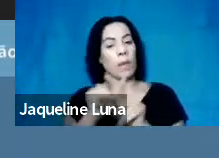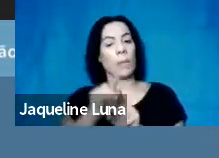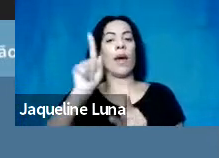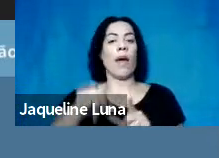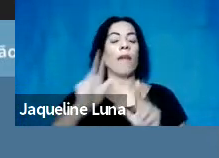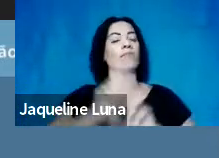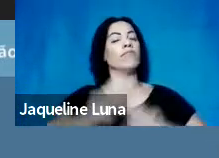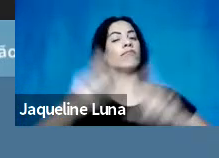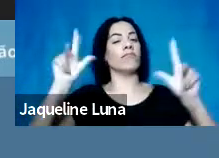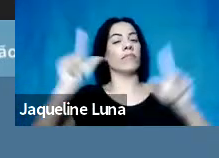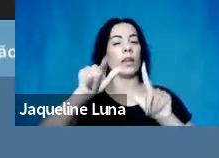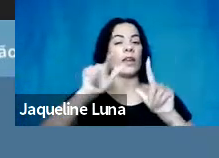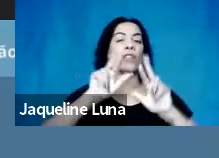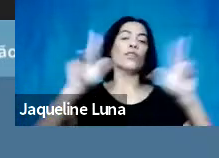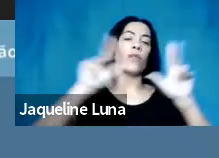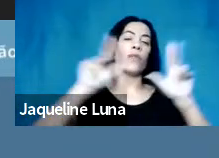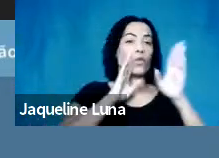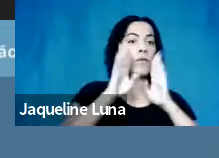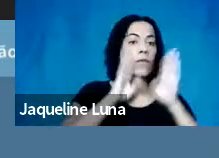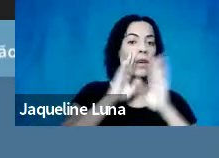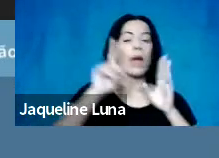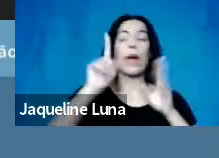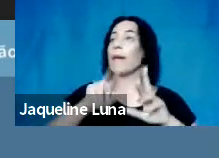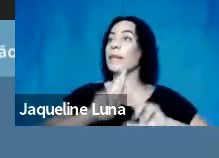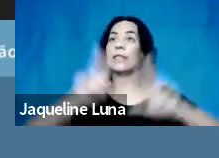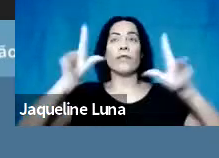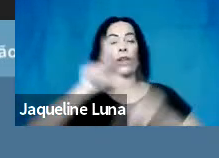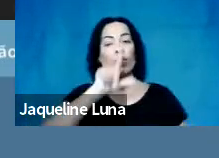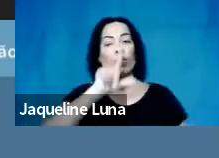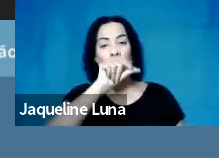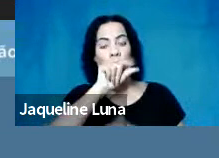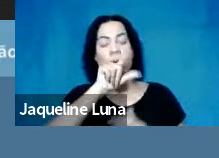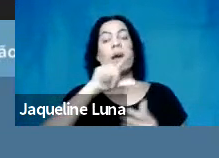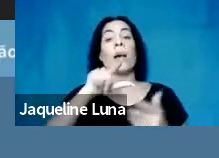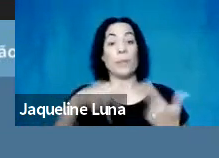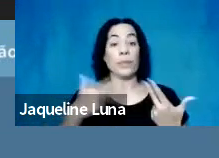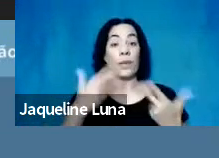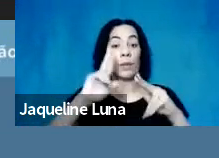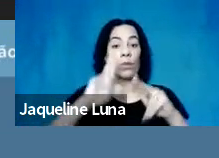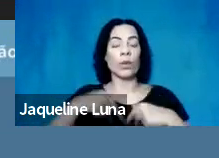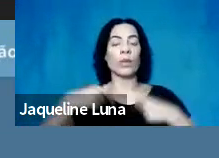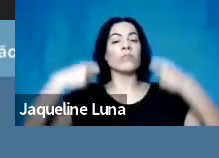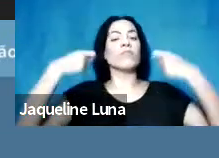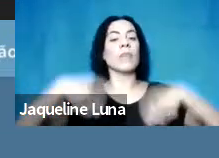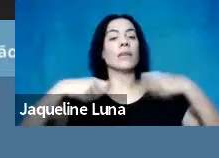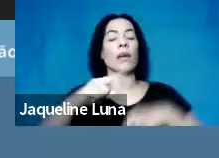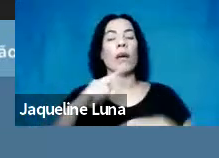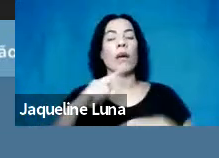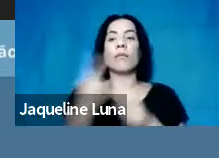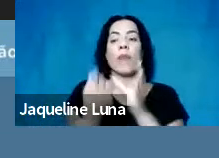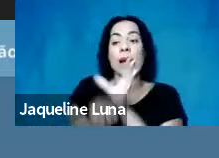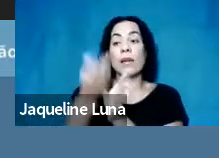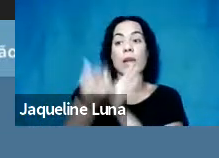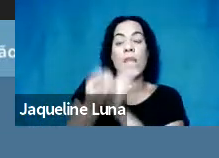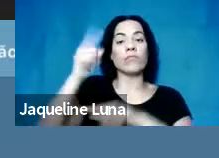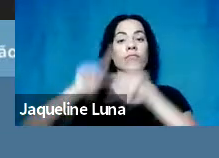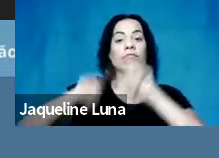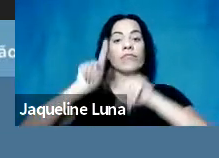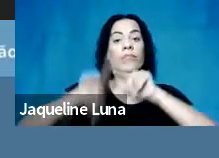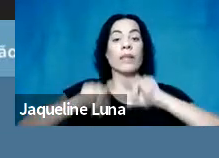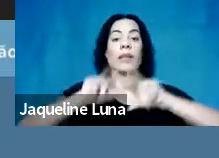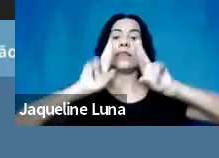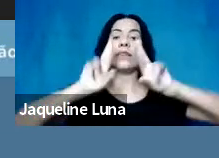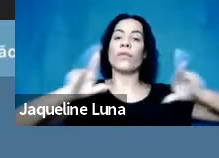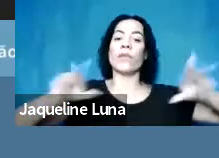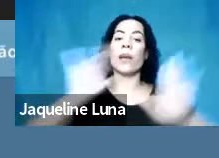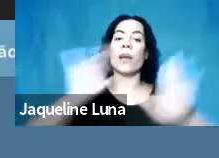completamente diferente do Facebook, totalmente diferente do Twitter. Daí a necessidade da gente produzir materiais diferenciados